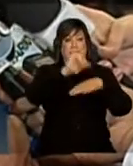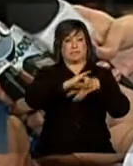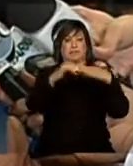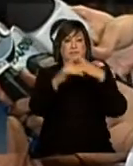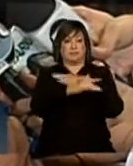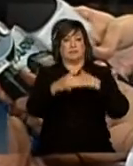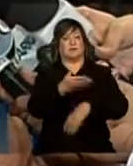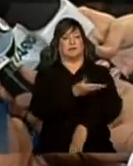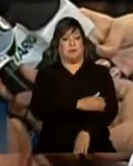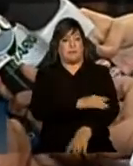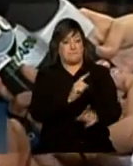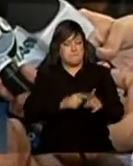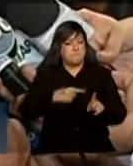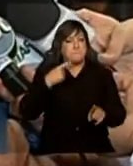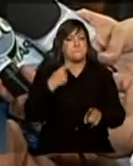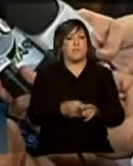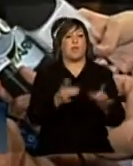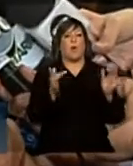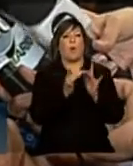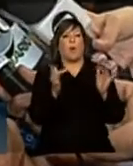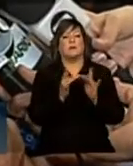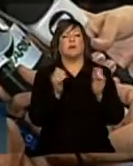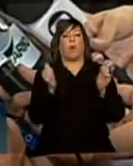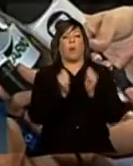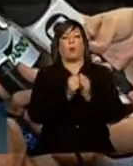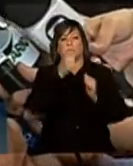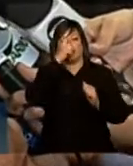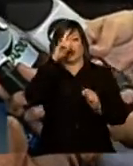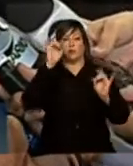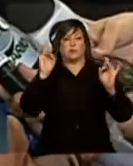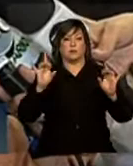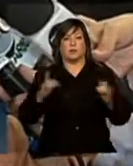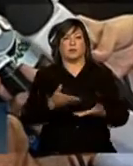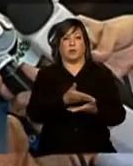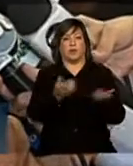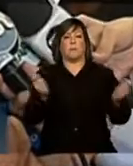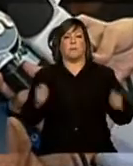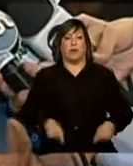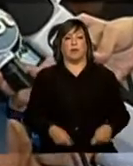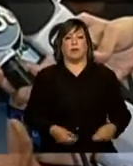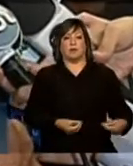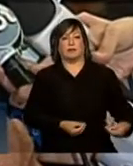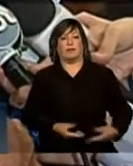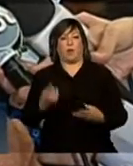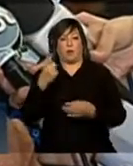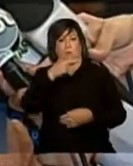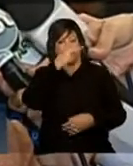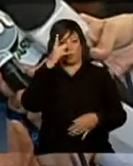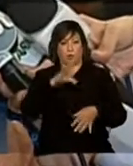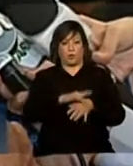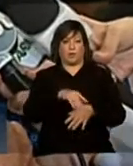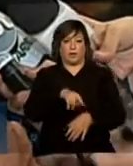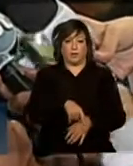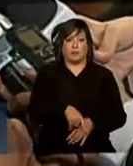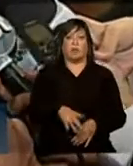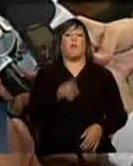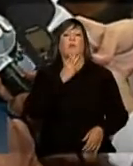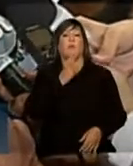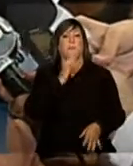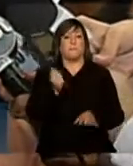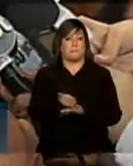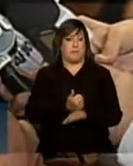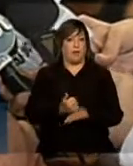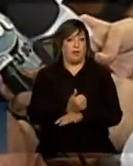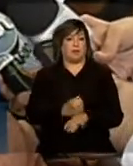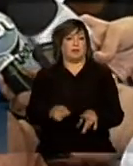dos estados, tendo mais contato com os hospitais de referência, os hospitais onde pode ser encaminhado um paciente, conhecendo melhor ainda